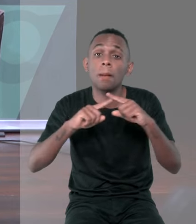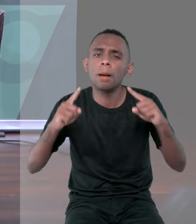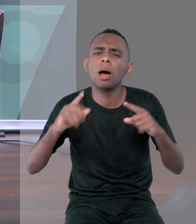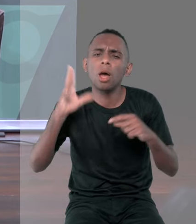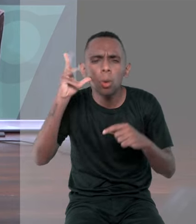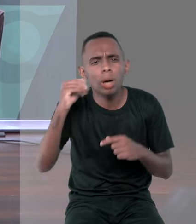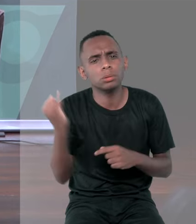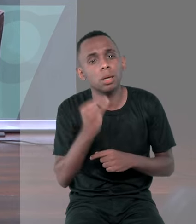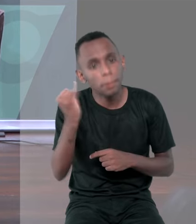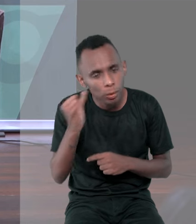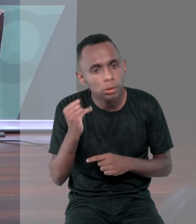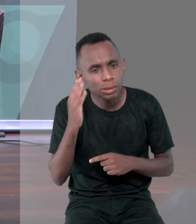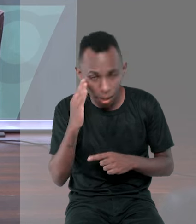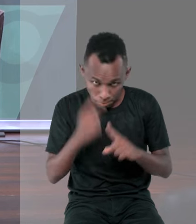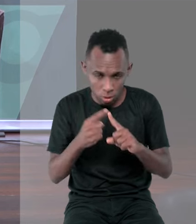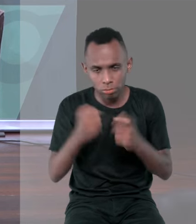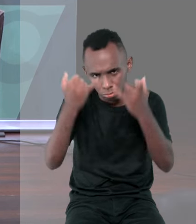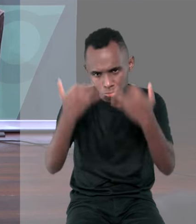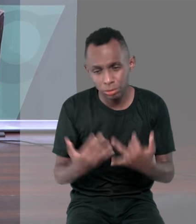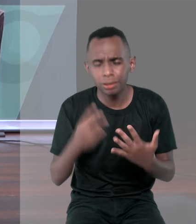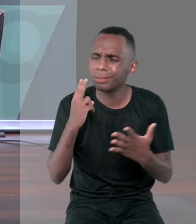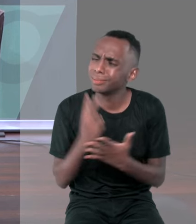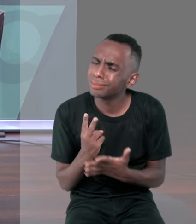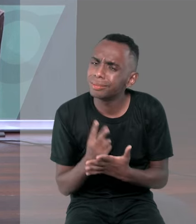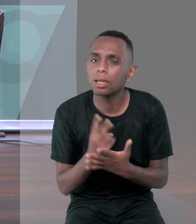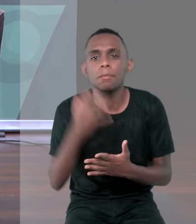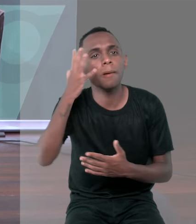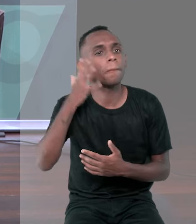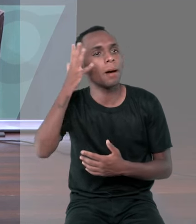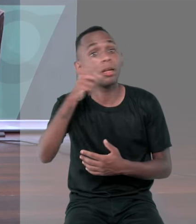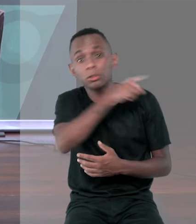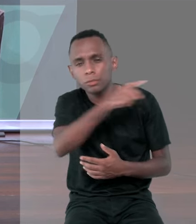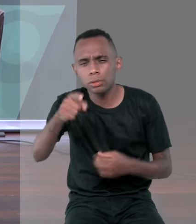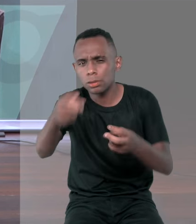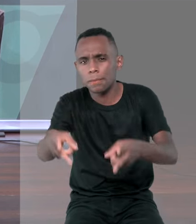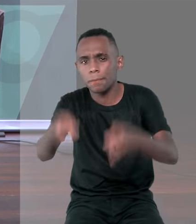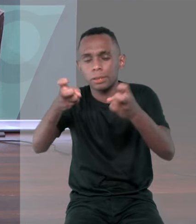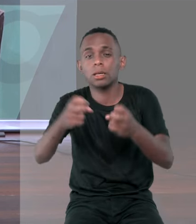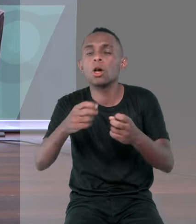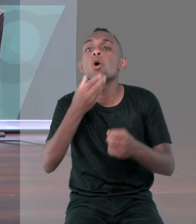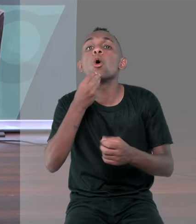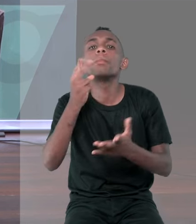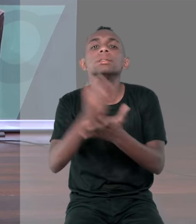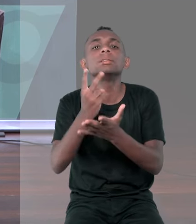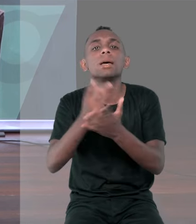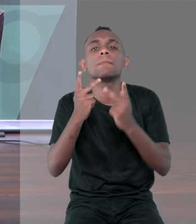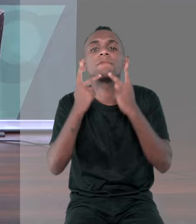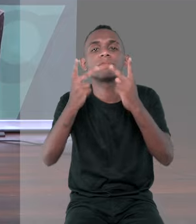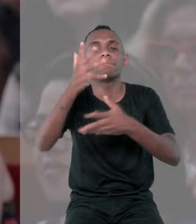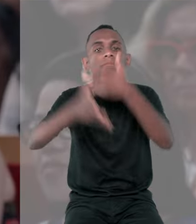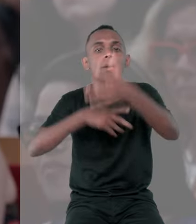que é importante, sabe por quê, gente? Porque todas as vezes, em todas as palestras que vocês forem, vocês vão ver que os homens sempre falam primeiro.